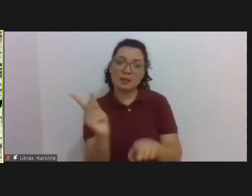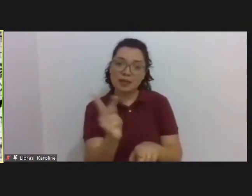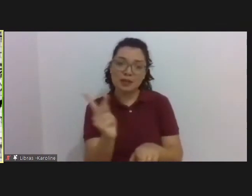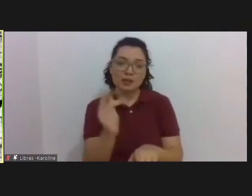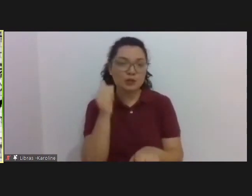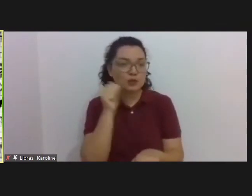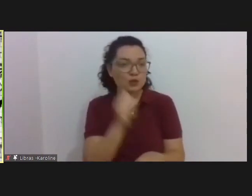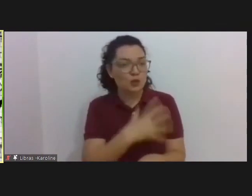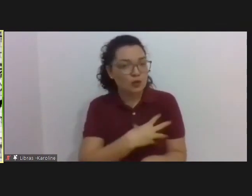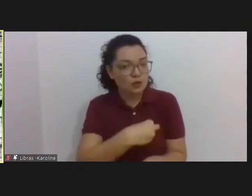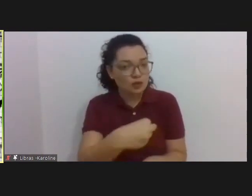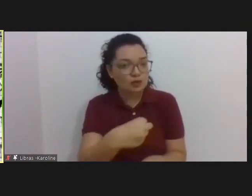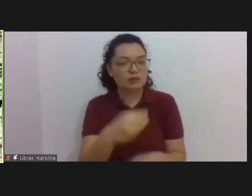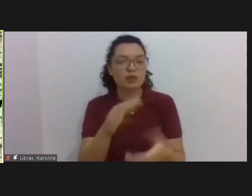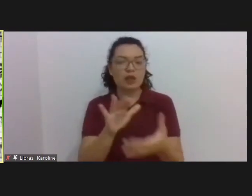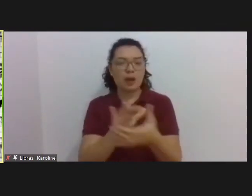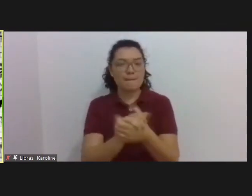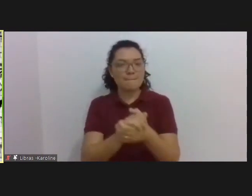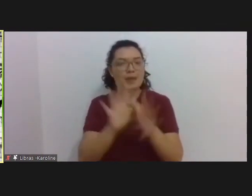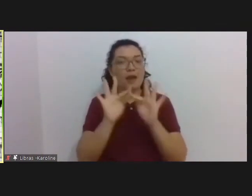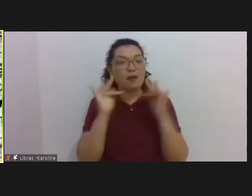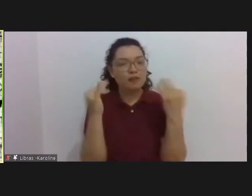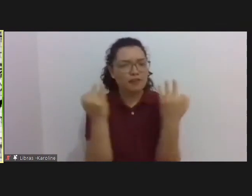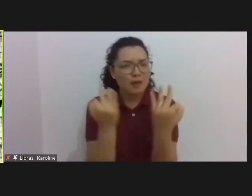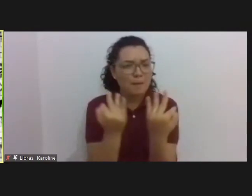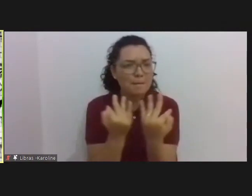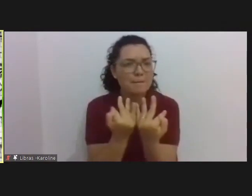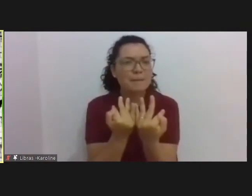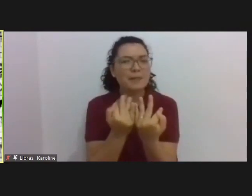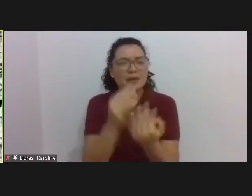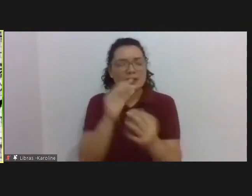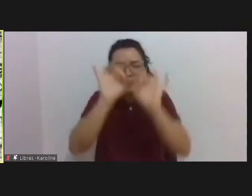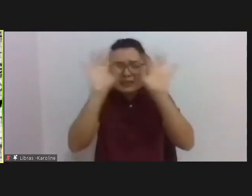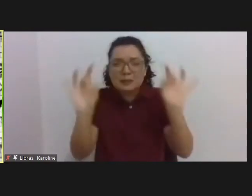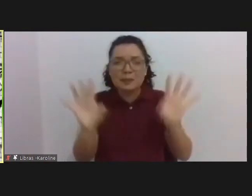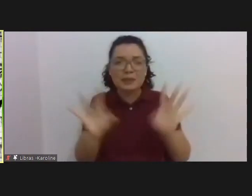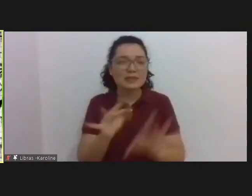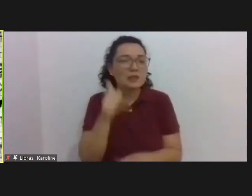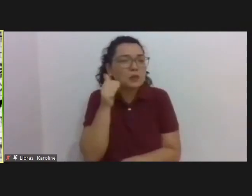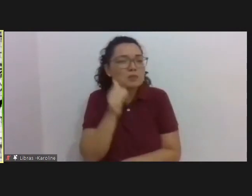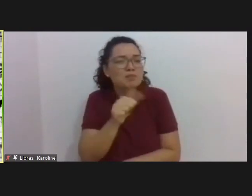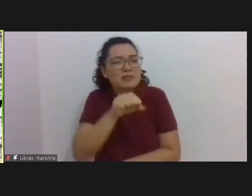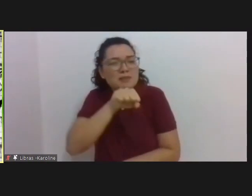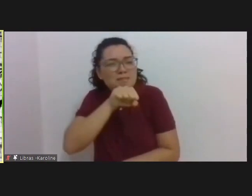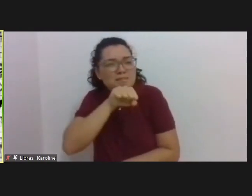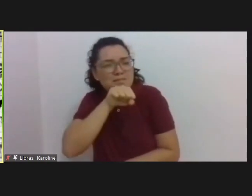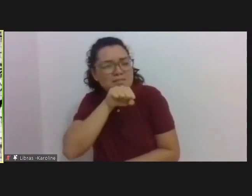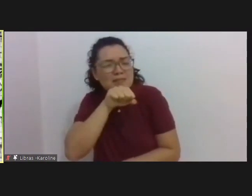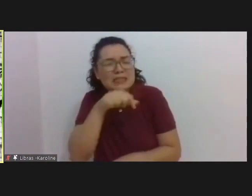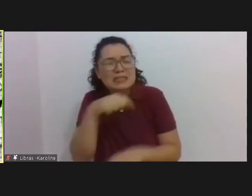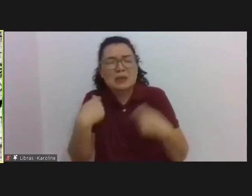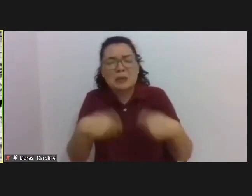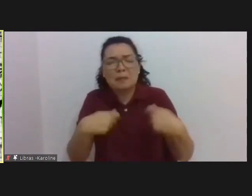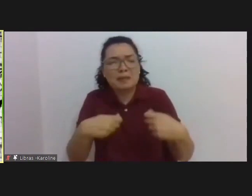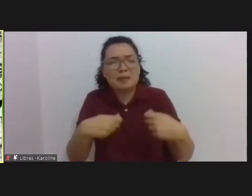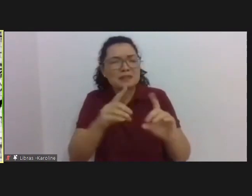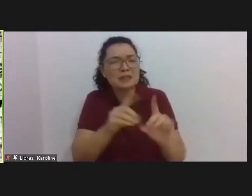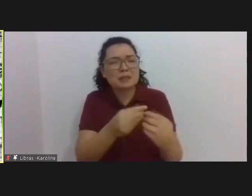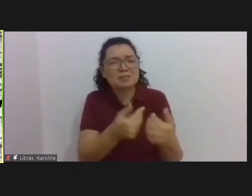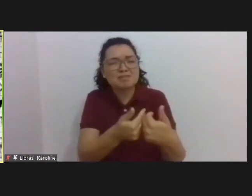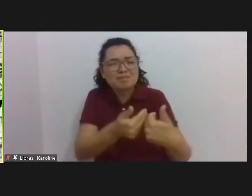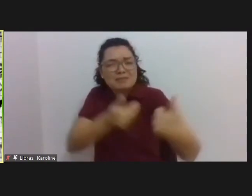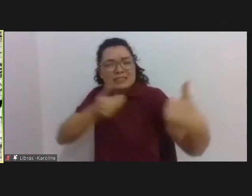aos meus pais, em especial a minha mãe, de quem tive que me distanciar no momento delicado de sua